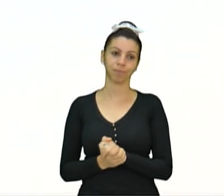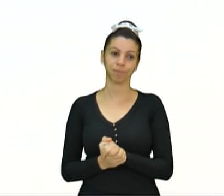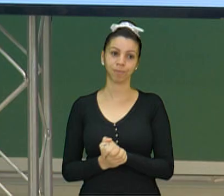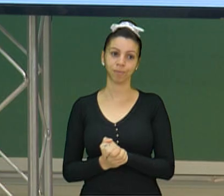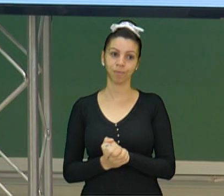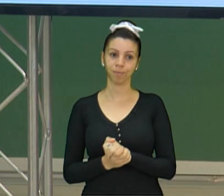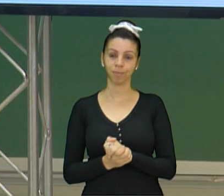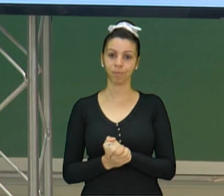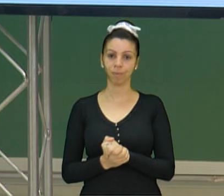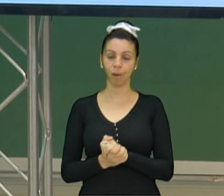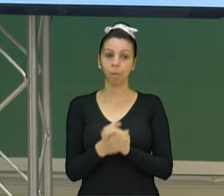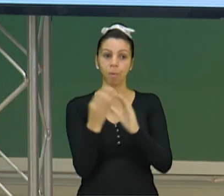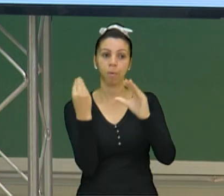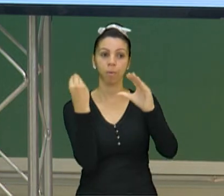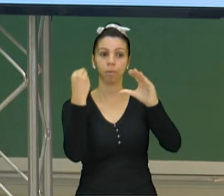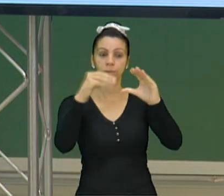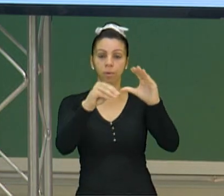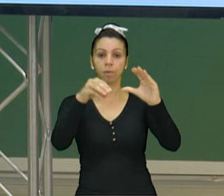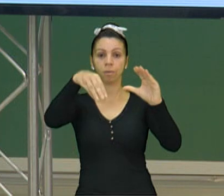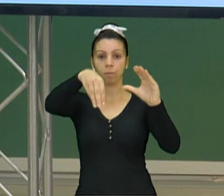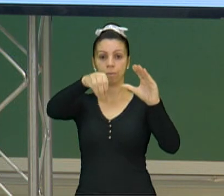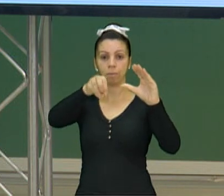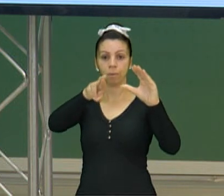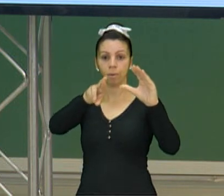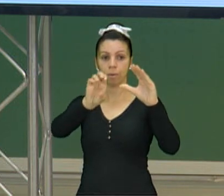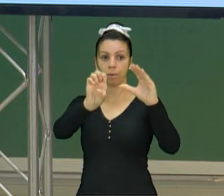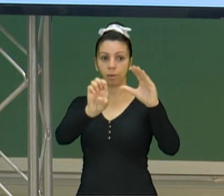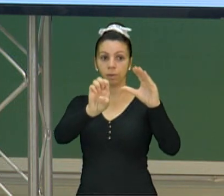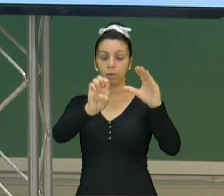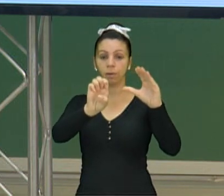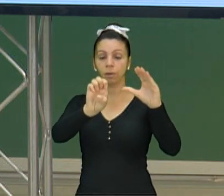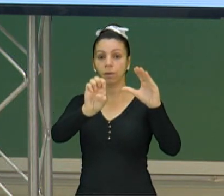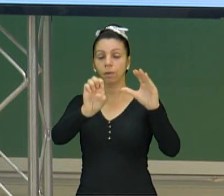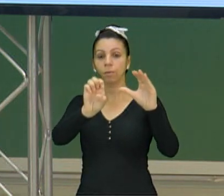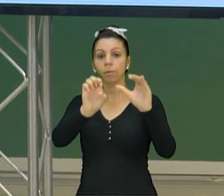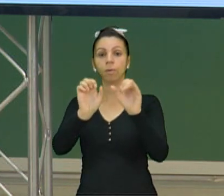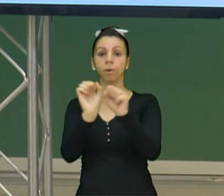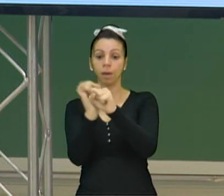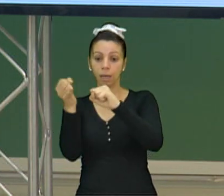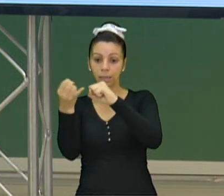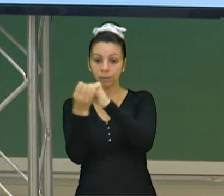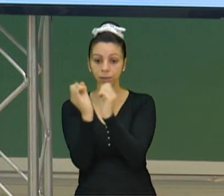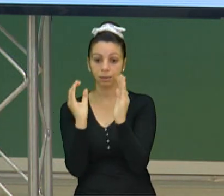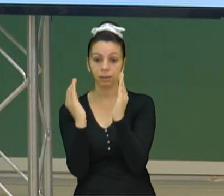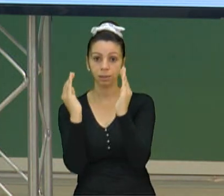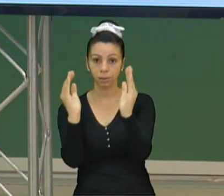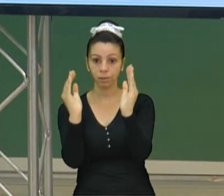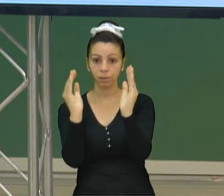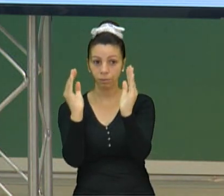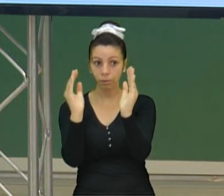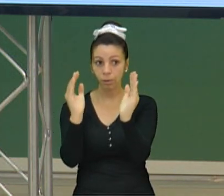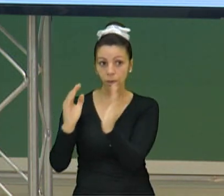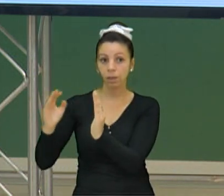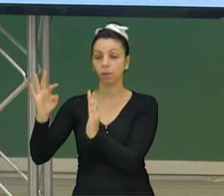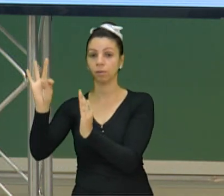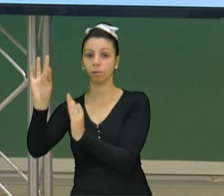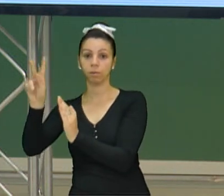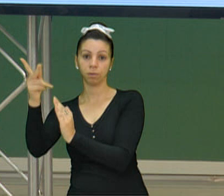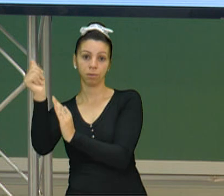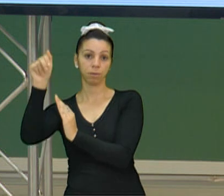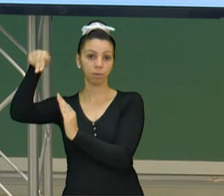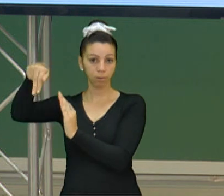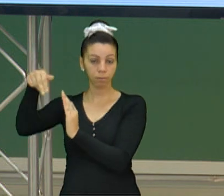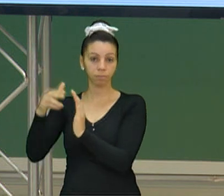o more, adjetivo, o than. Essa regra é só para adjetivos longos.